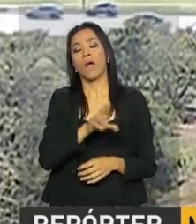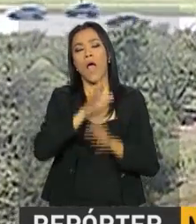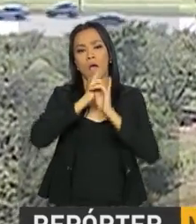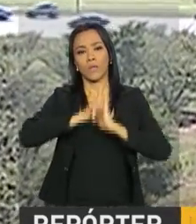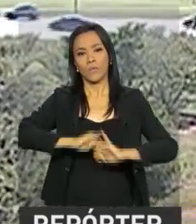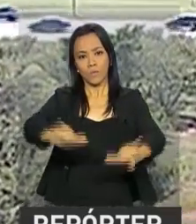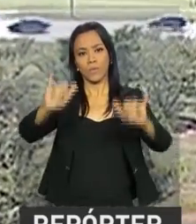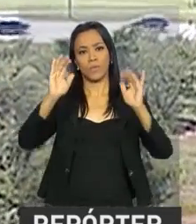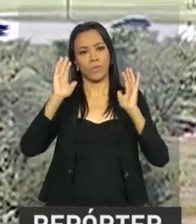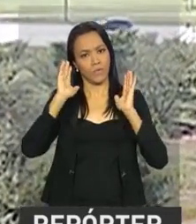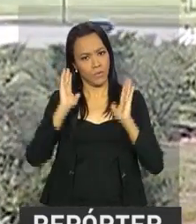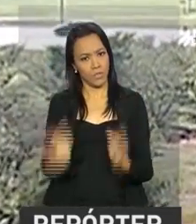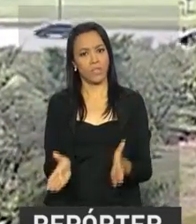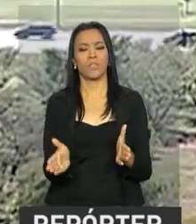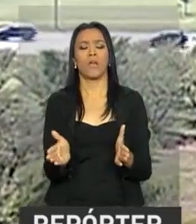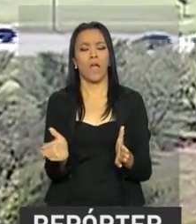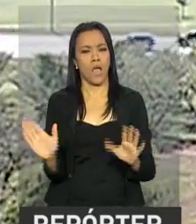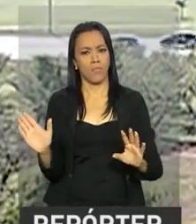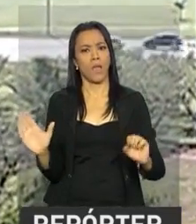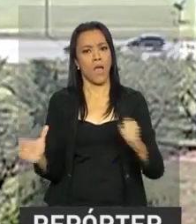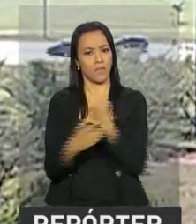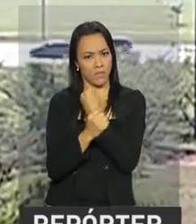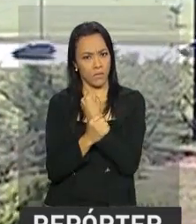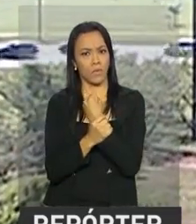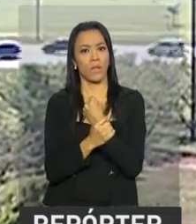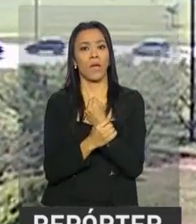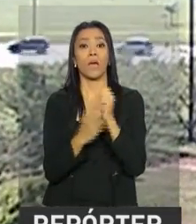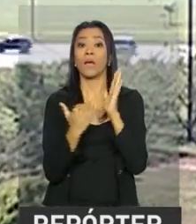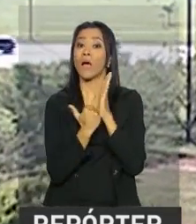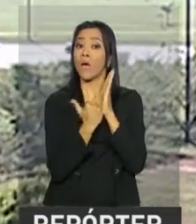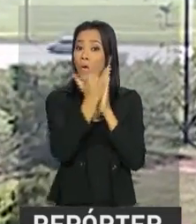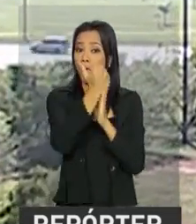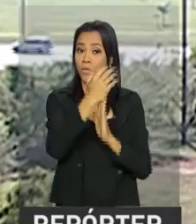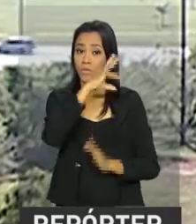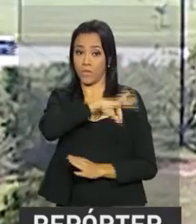que está garantido o pagamento do reajuste de